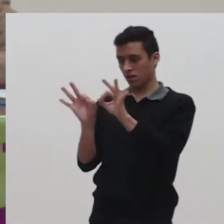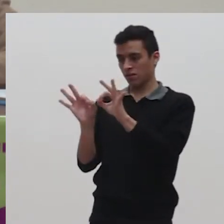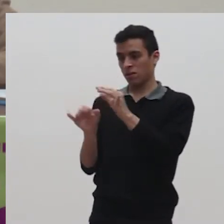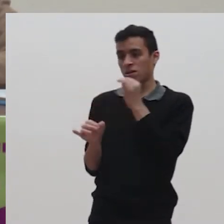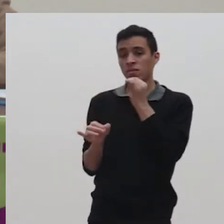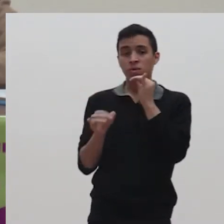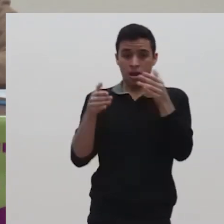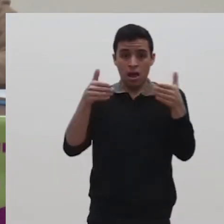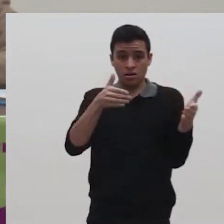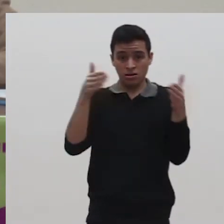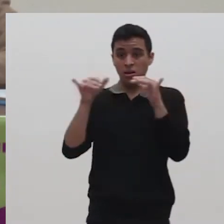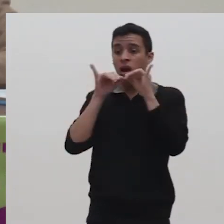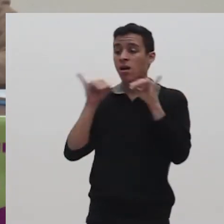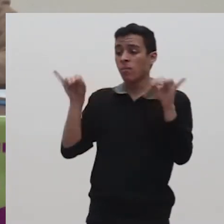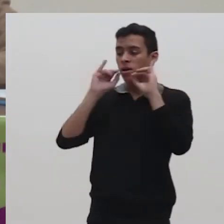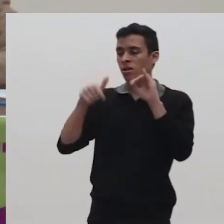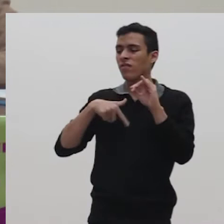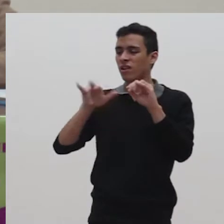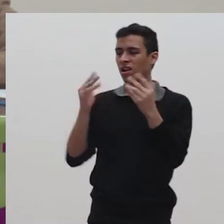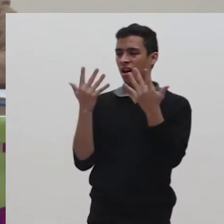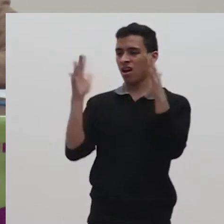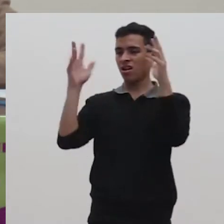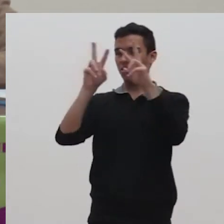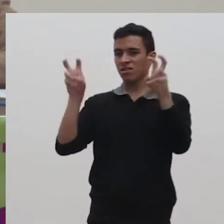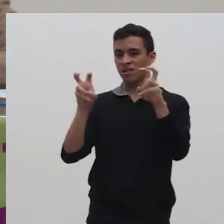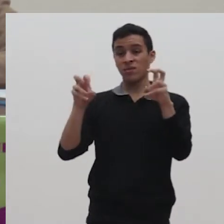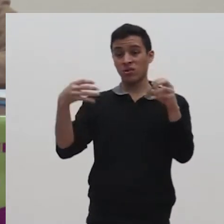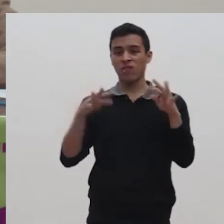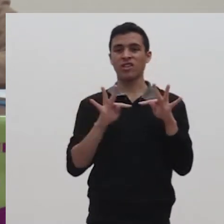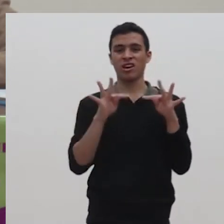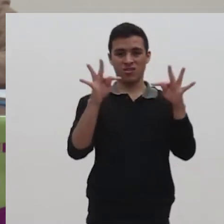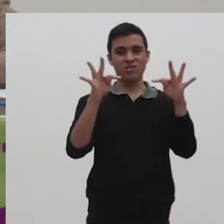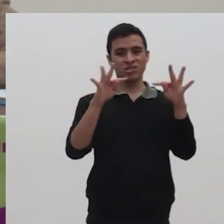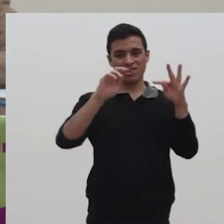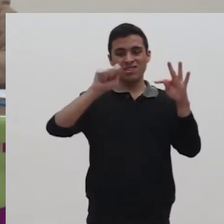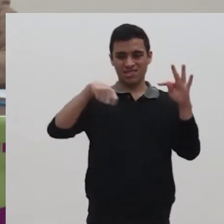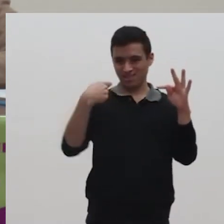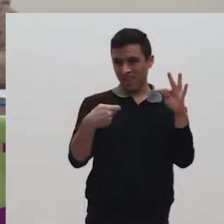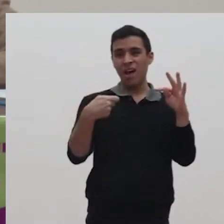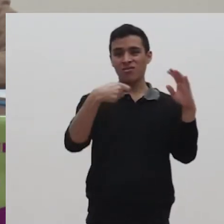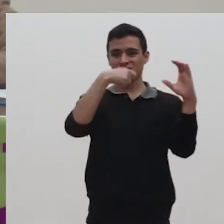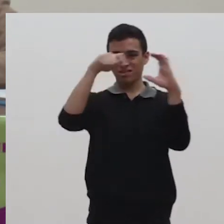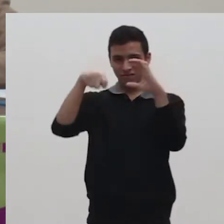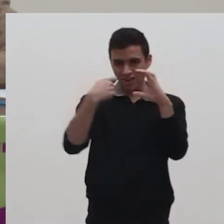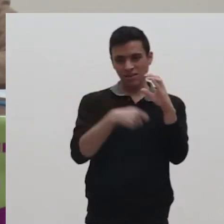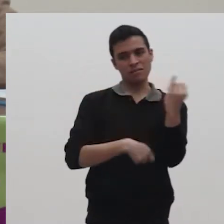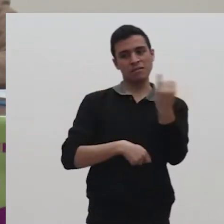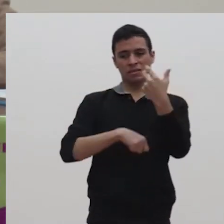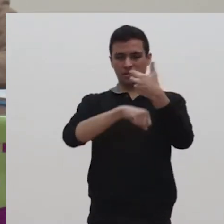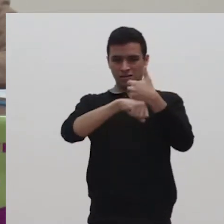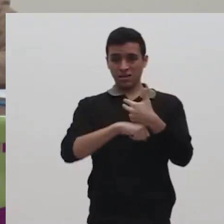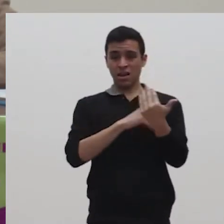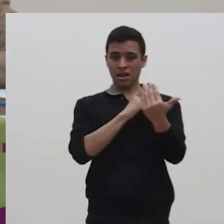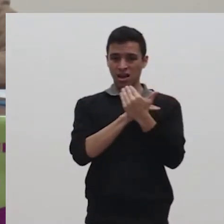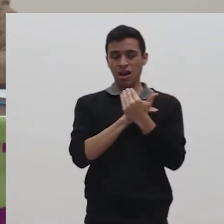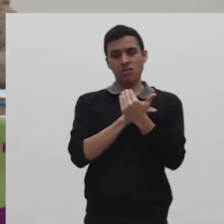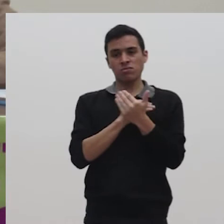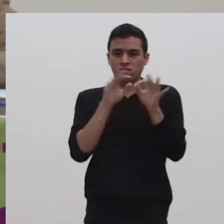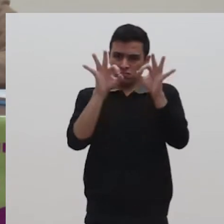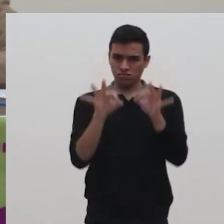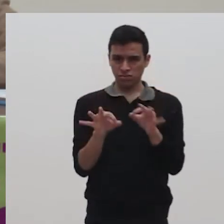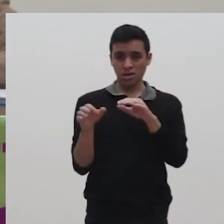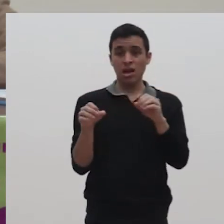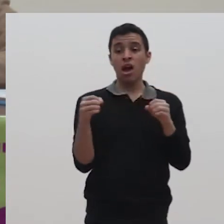nessa campanha que eu vou celebrar a existência dessas novas tecnologias, né? Que são meios que têm que ajudar os fins. As